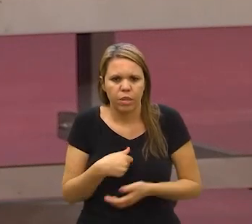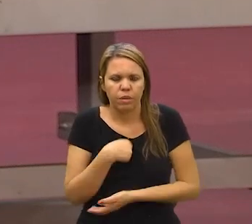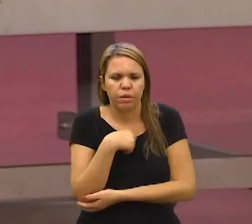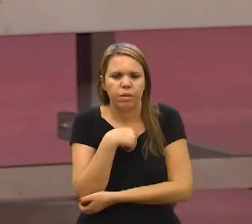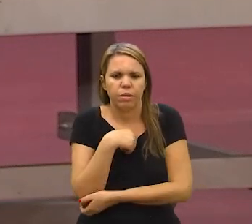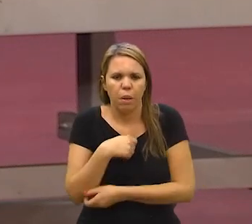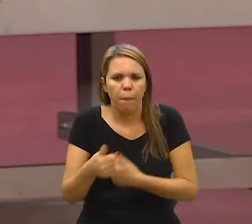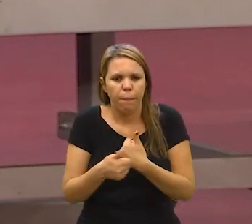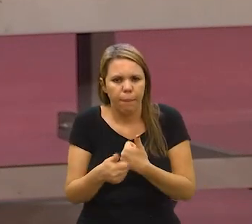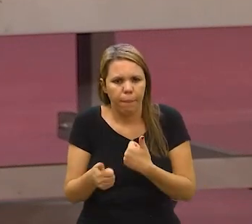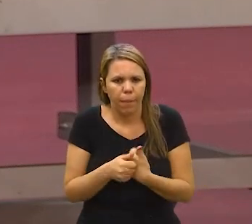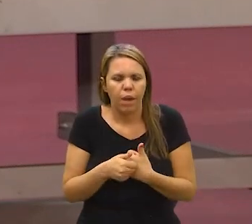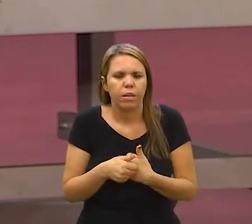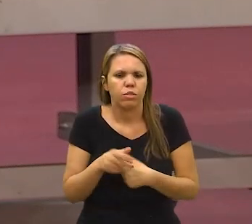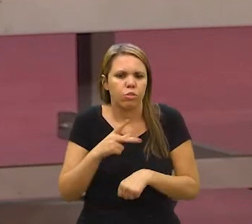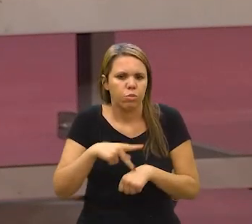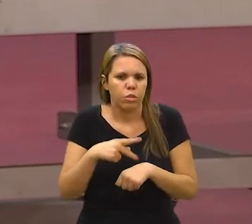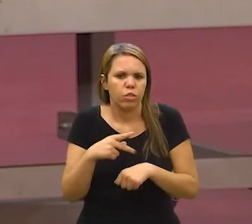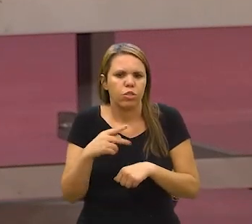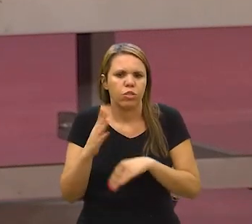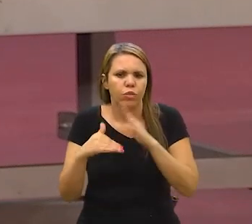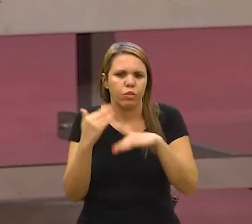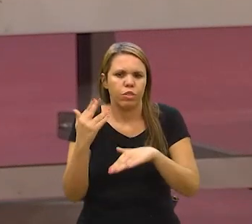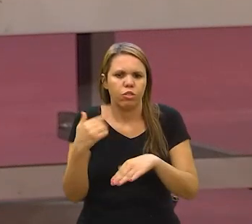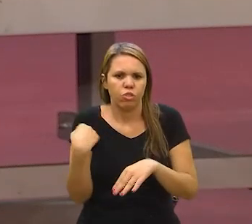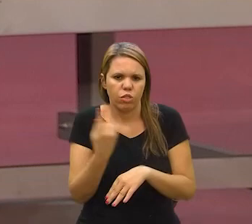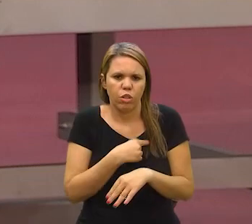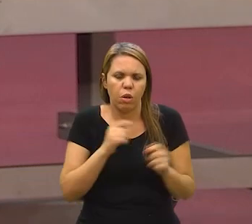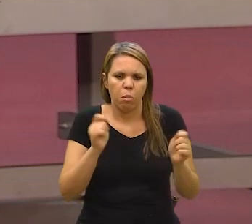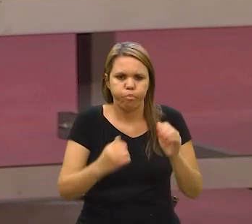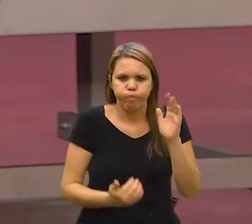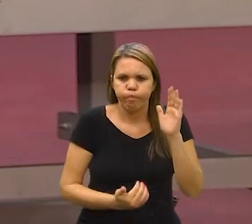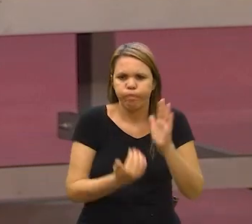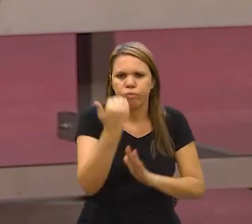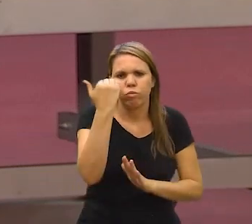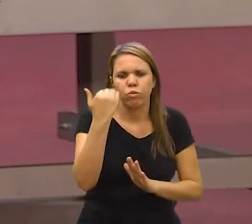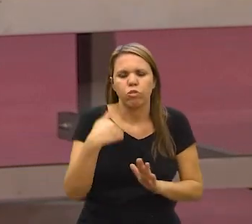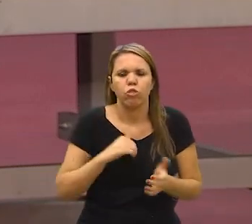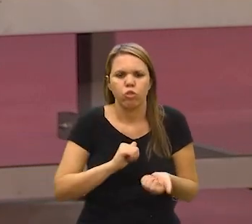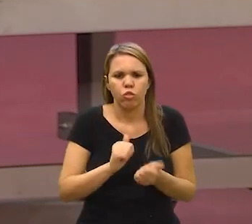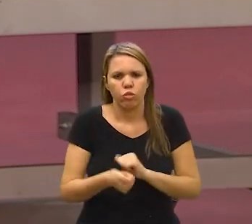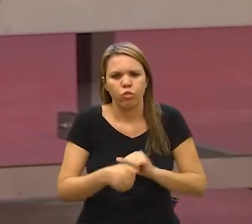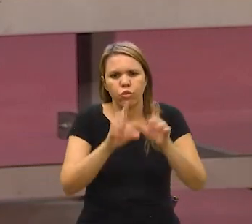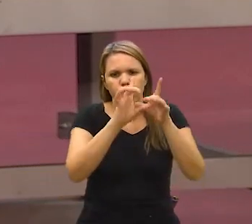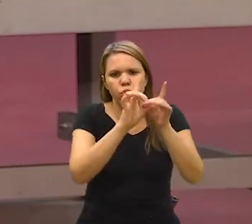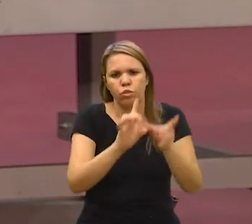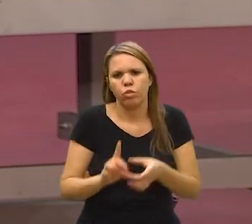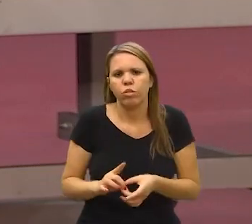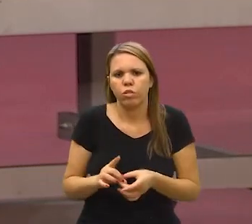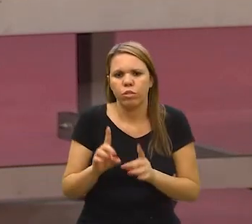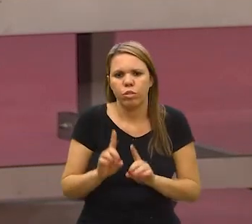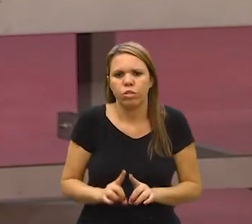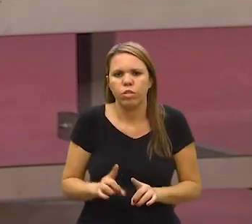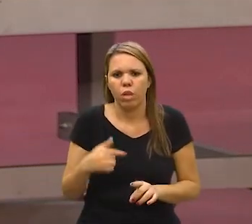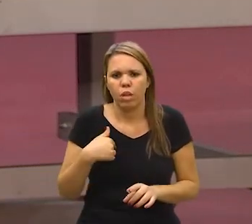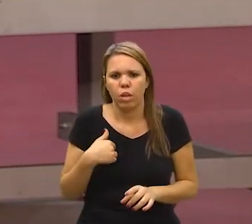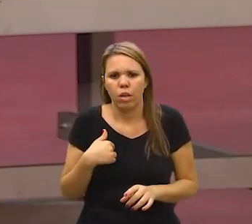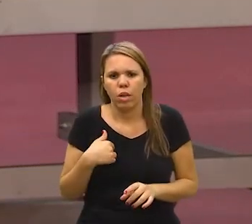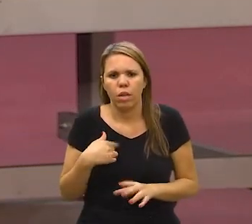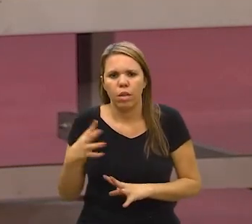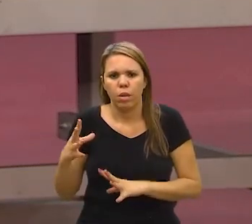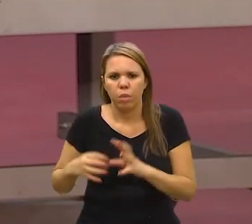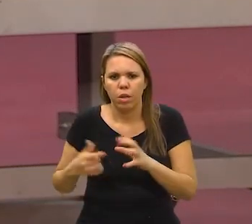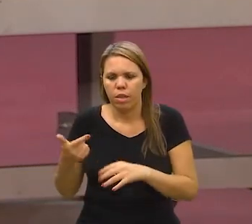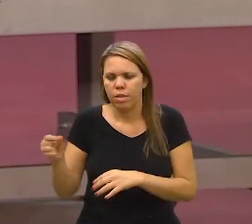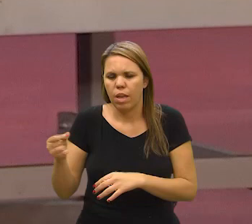trabalho perto dos países desenvolvidos, com certeza a gente já seria uma potência. No esporte paralímpico, a gente é uma potência, né? Briga